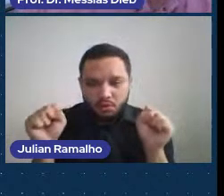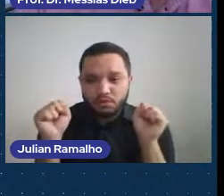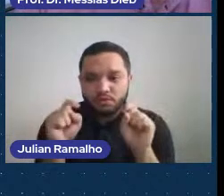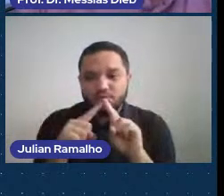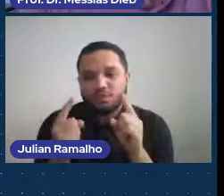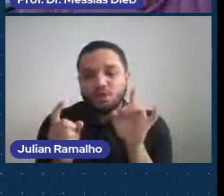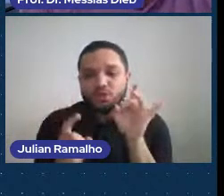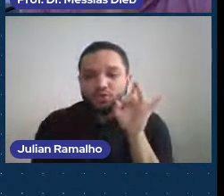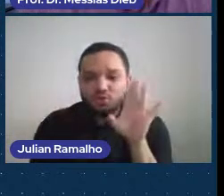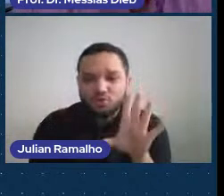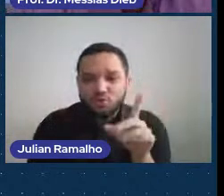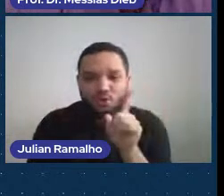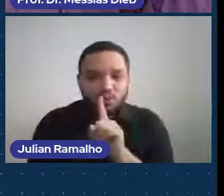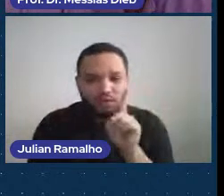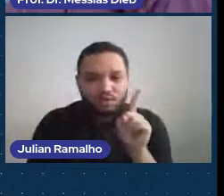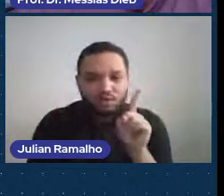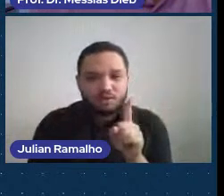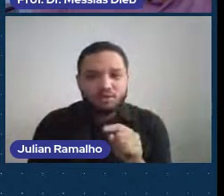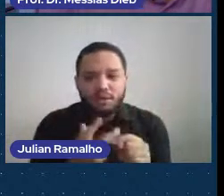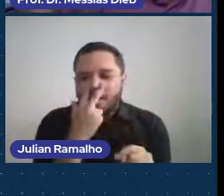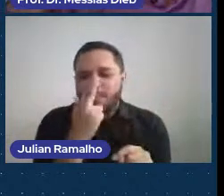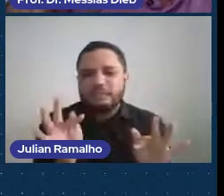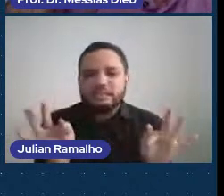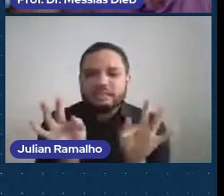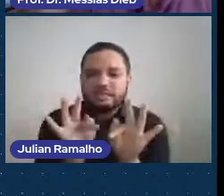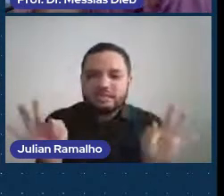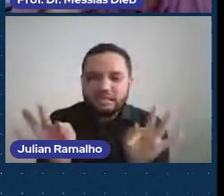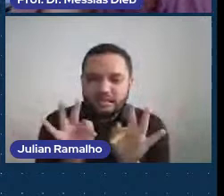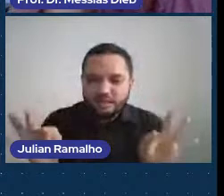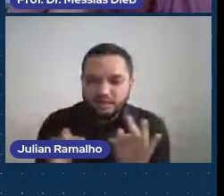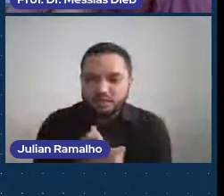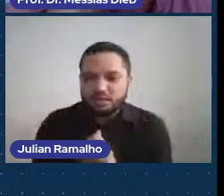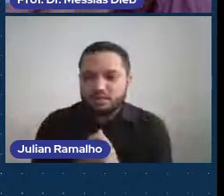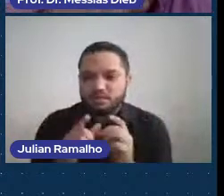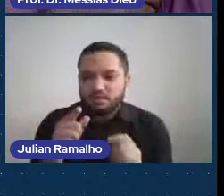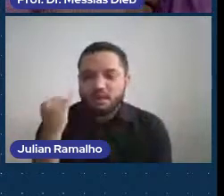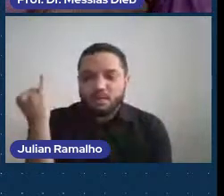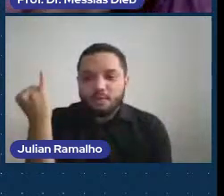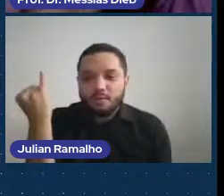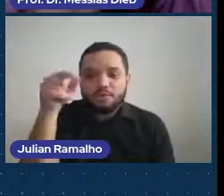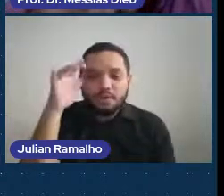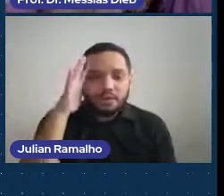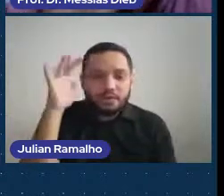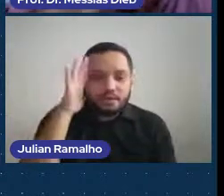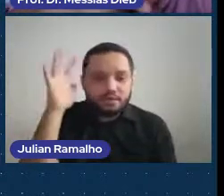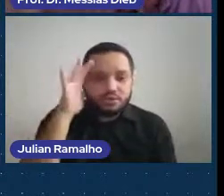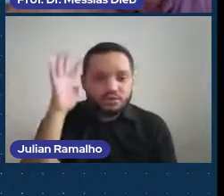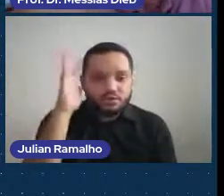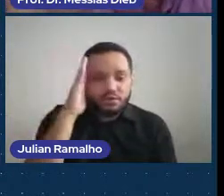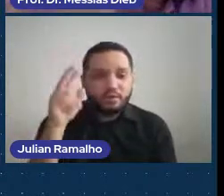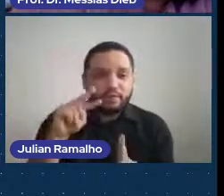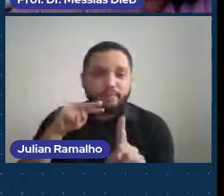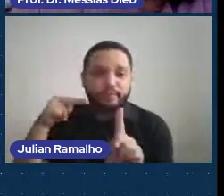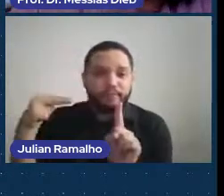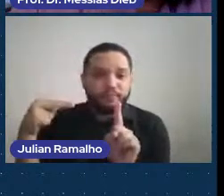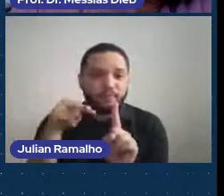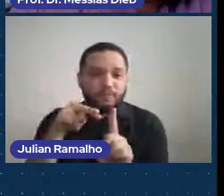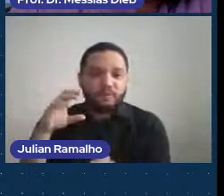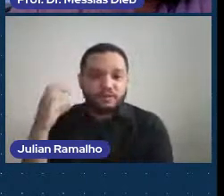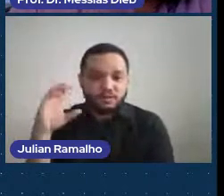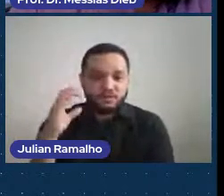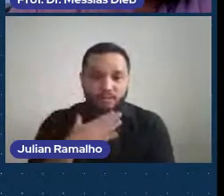isso não basta e é muito simplória. É importante que você pense, do ponto de vista científico, para a área que eu